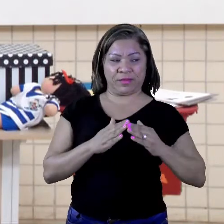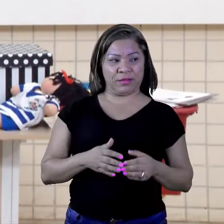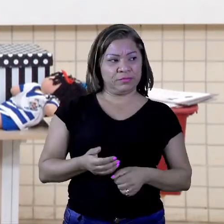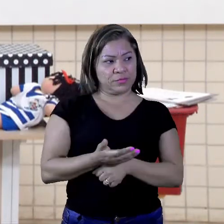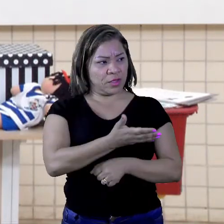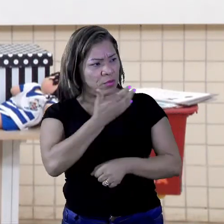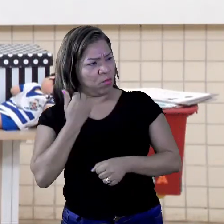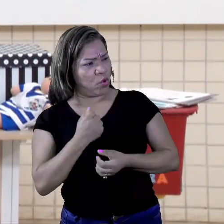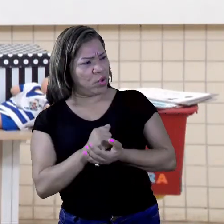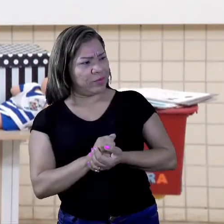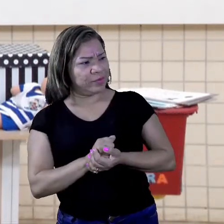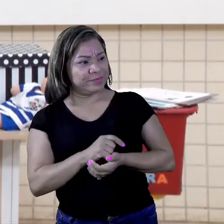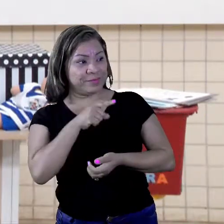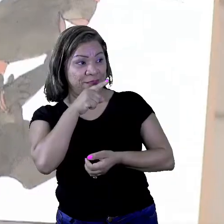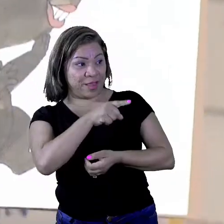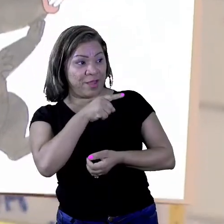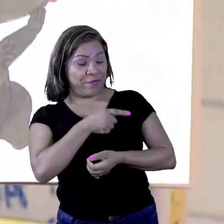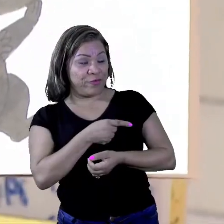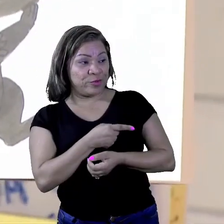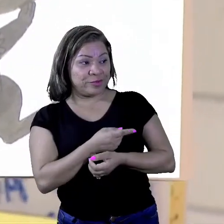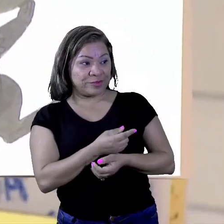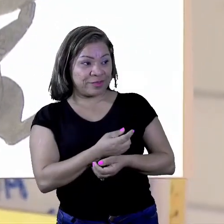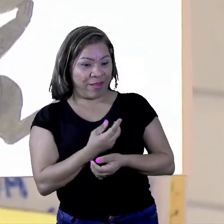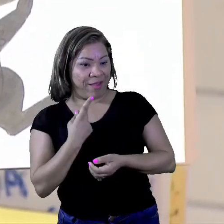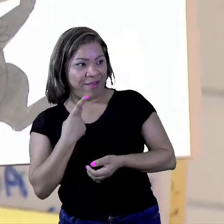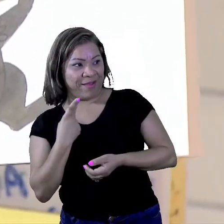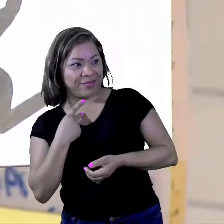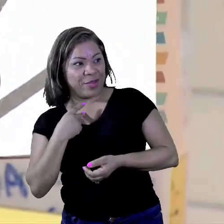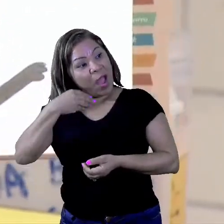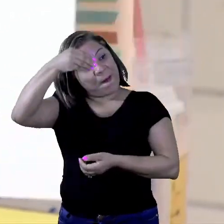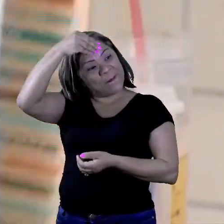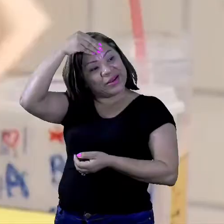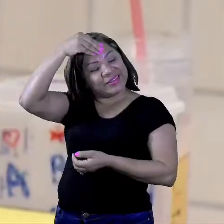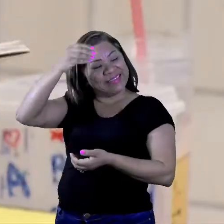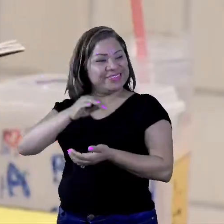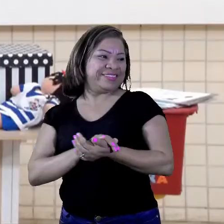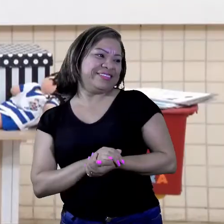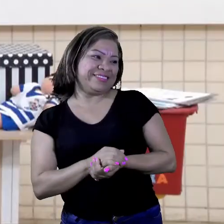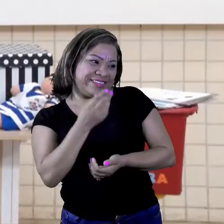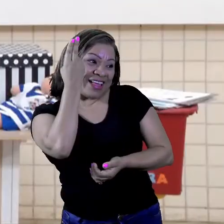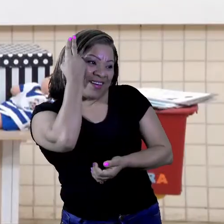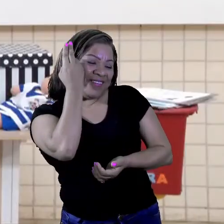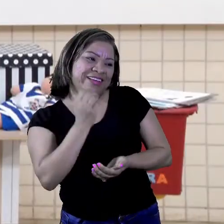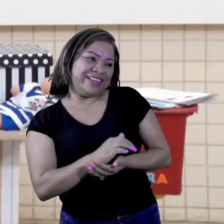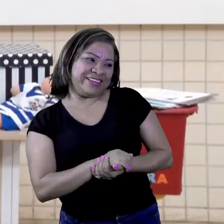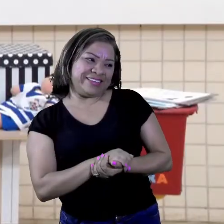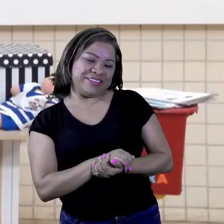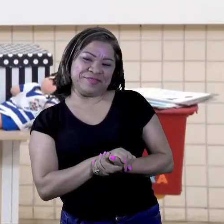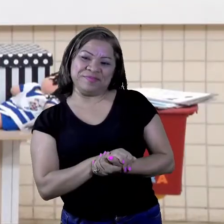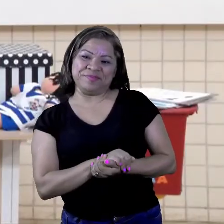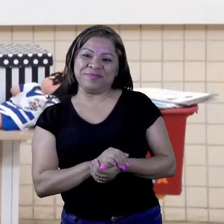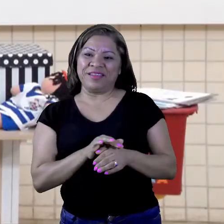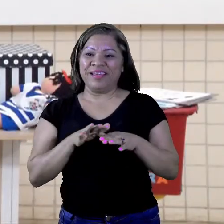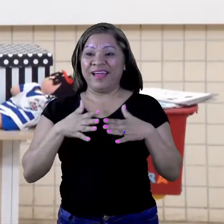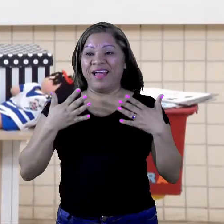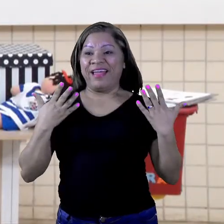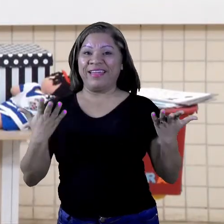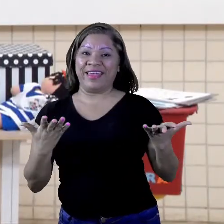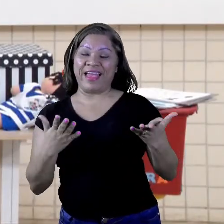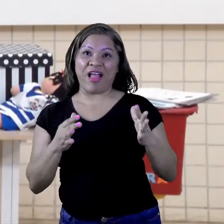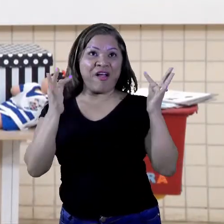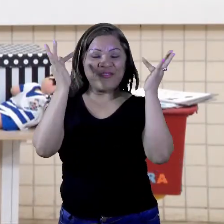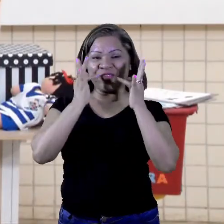para ser a madrinha de uma das suas filhinhas, a coelhinha. E aí ele ficou feliz, radiante,